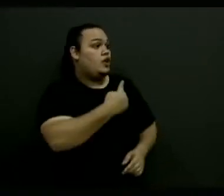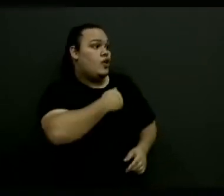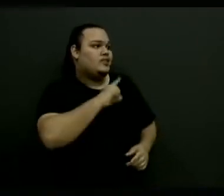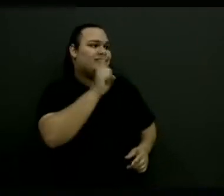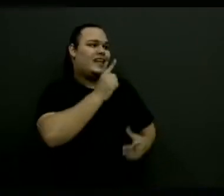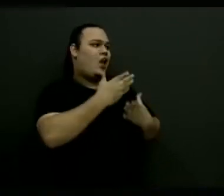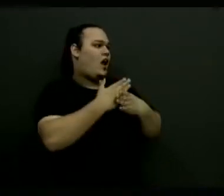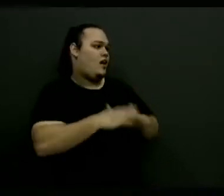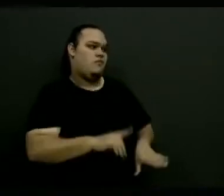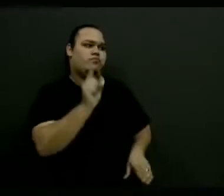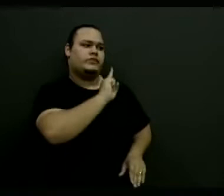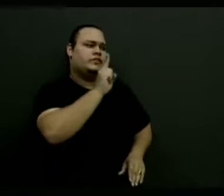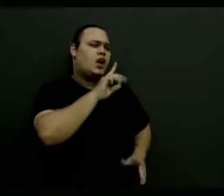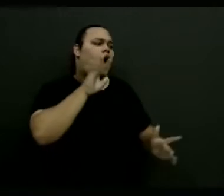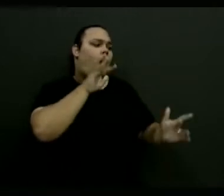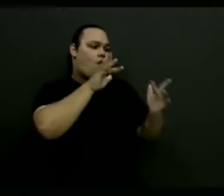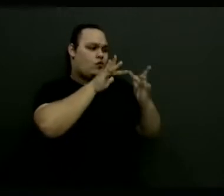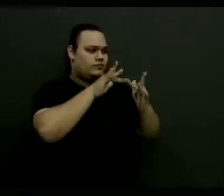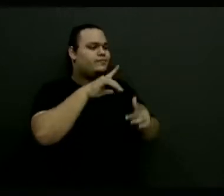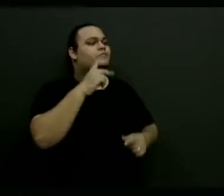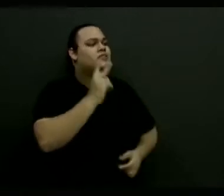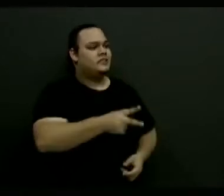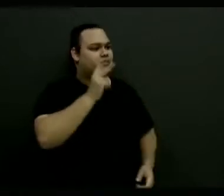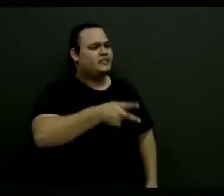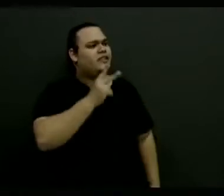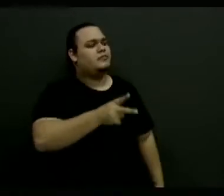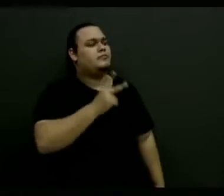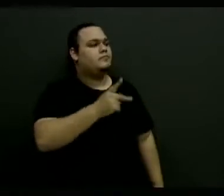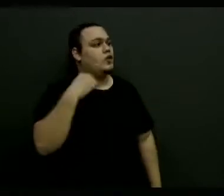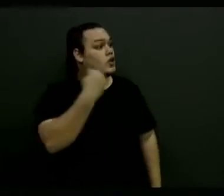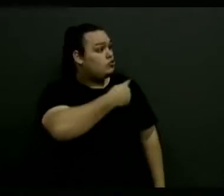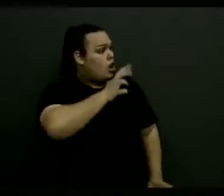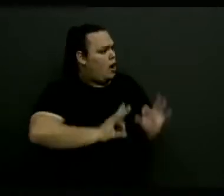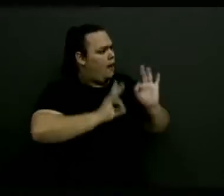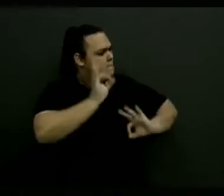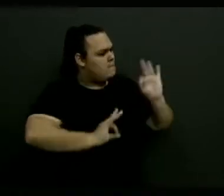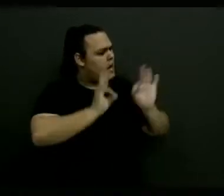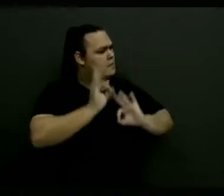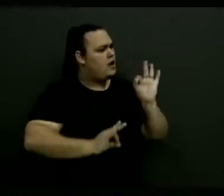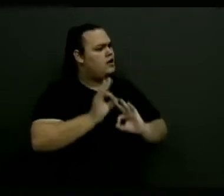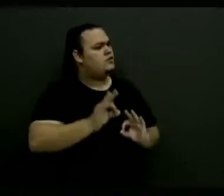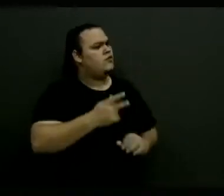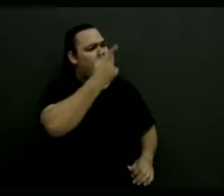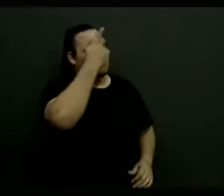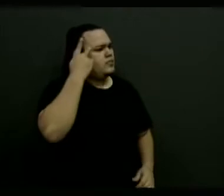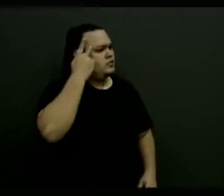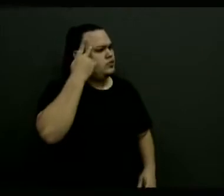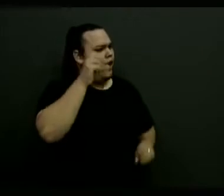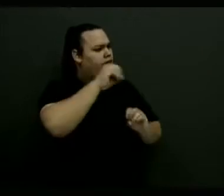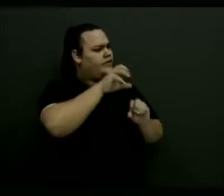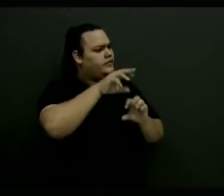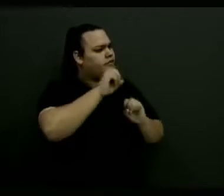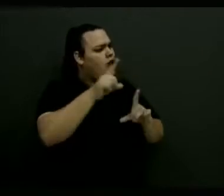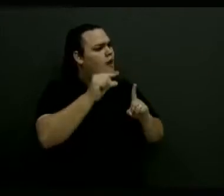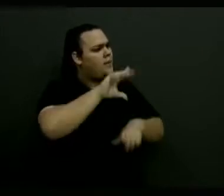E também estamos preparando as pessoas através do Zoom. Não estamos nos detendo em